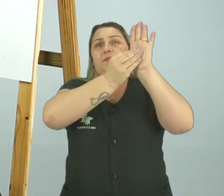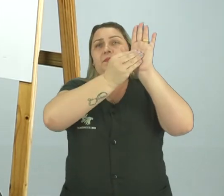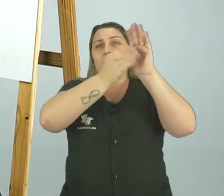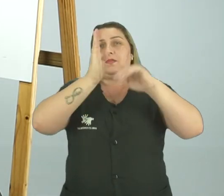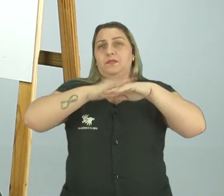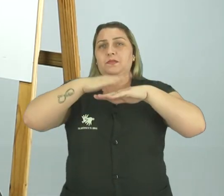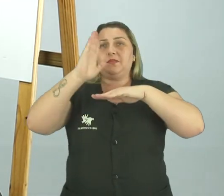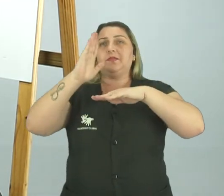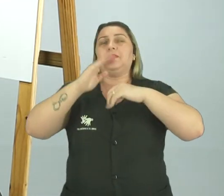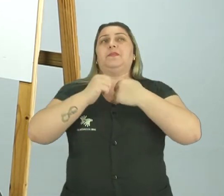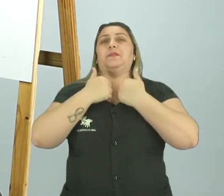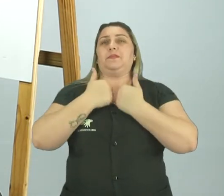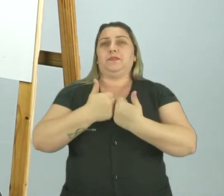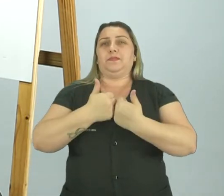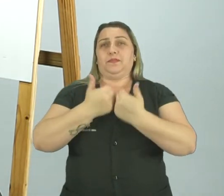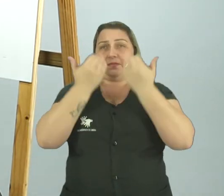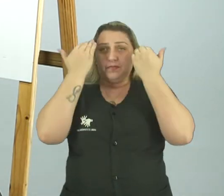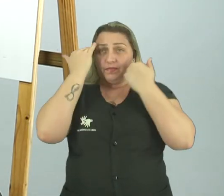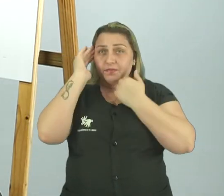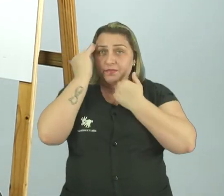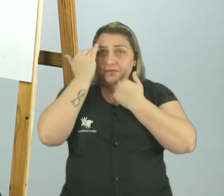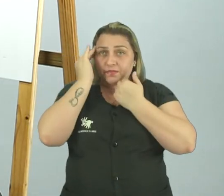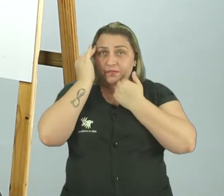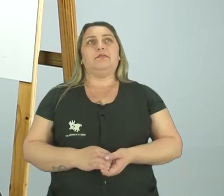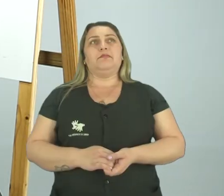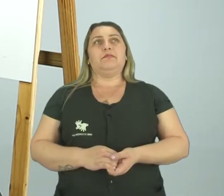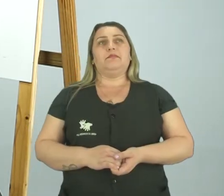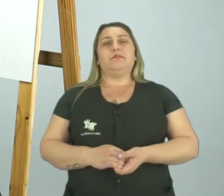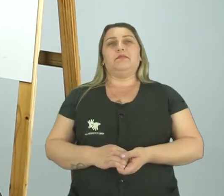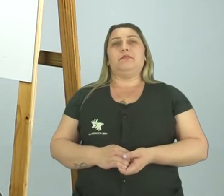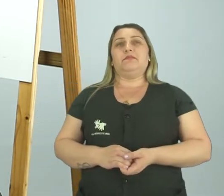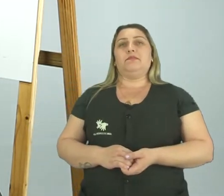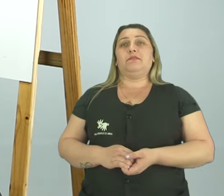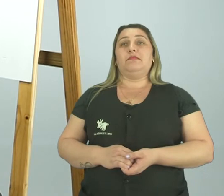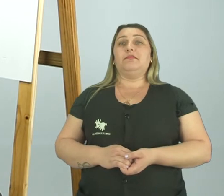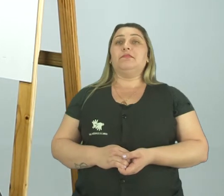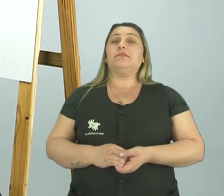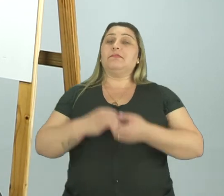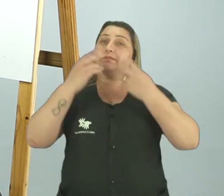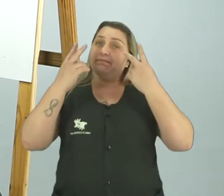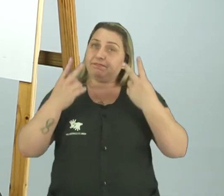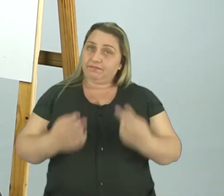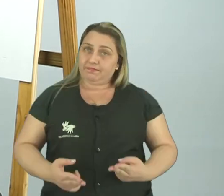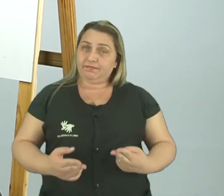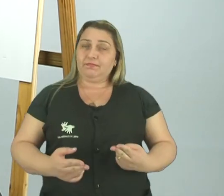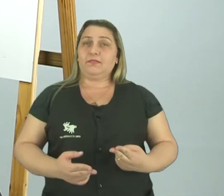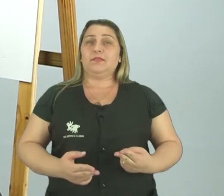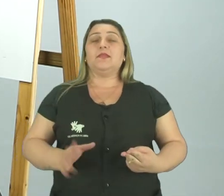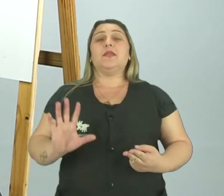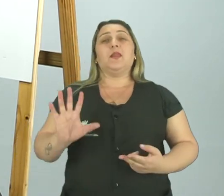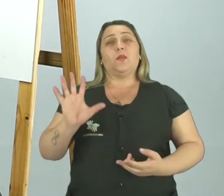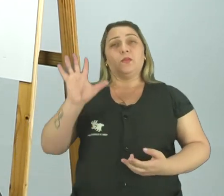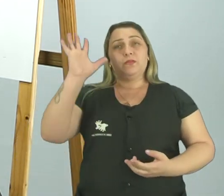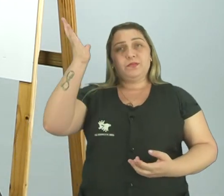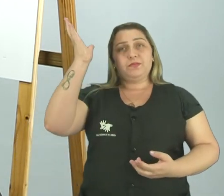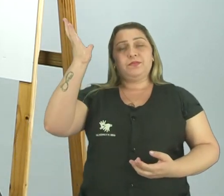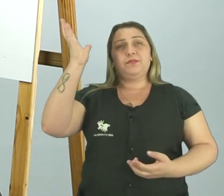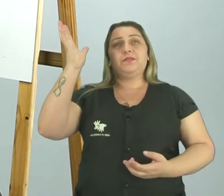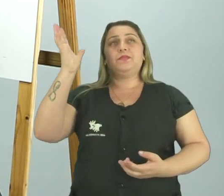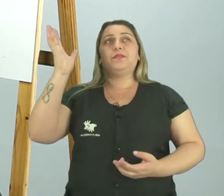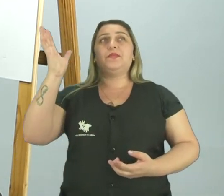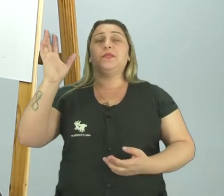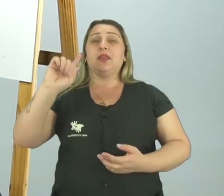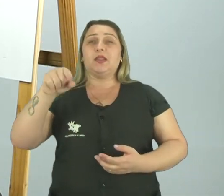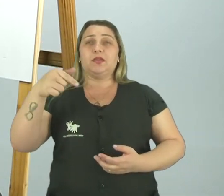mais essas daqui. Entendeu como funciona? Da mesma forma, né, vai acontecer